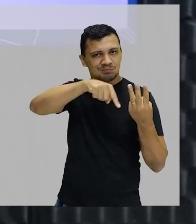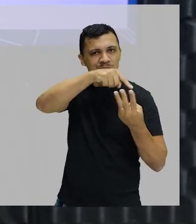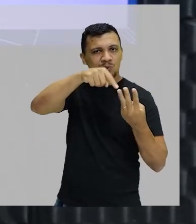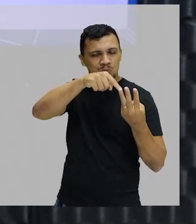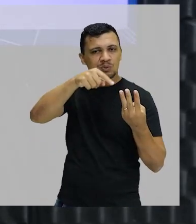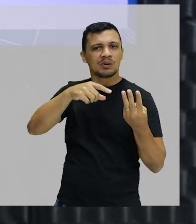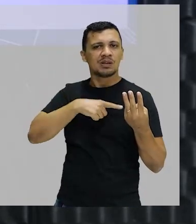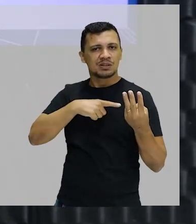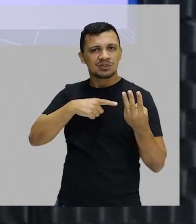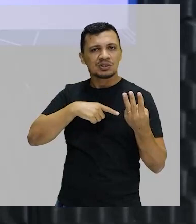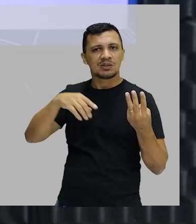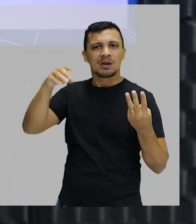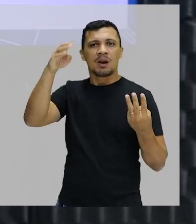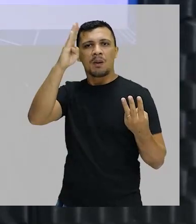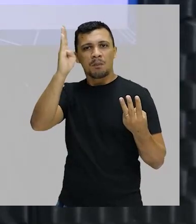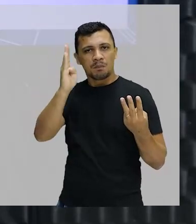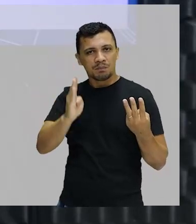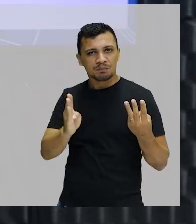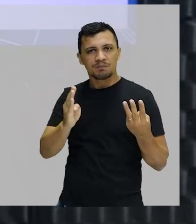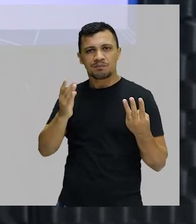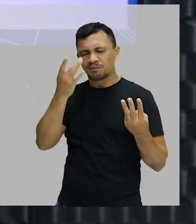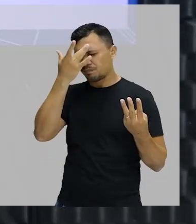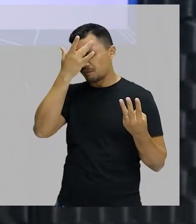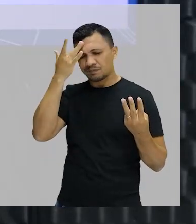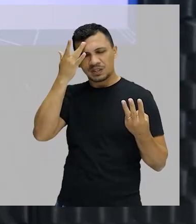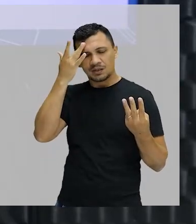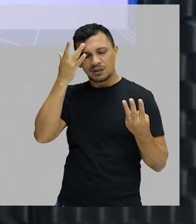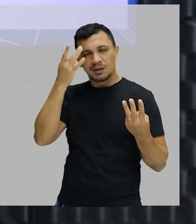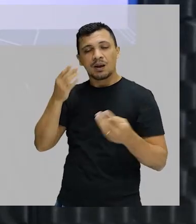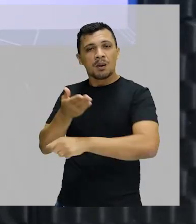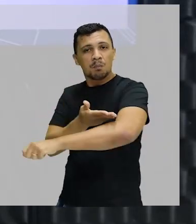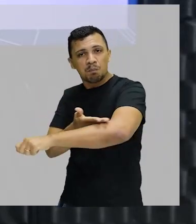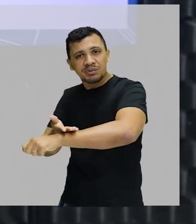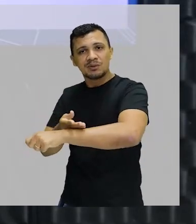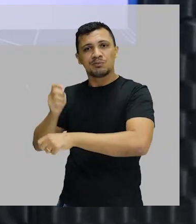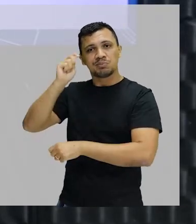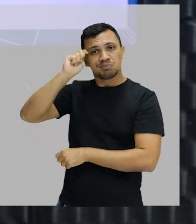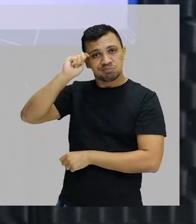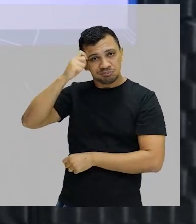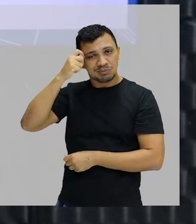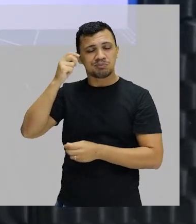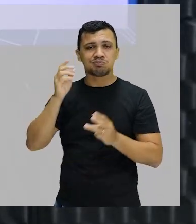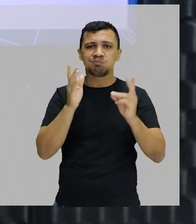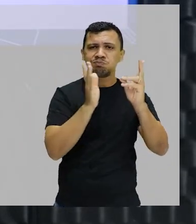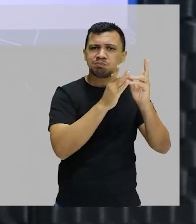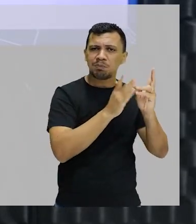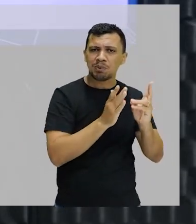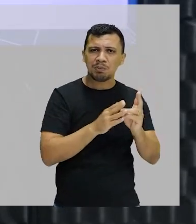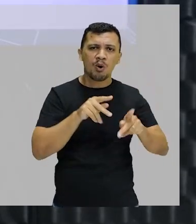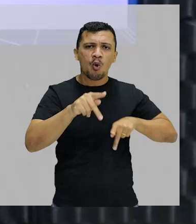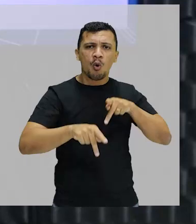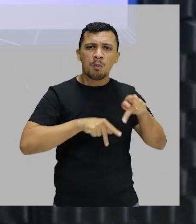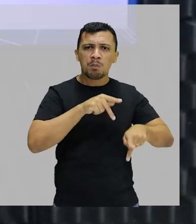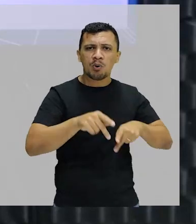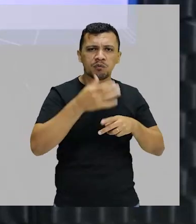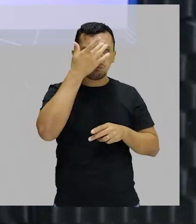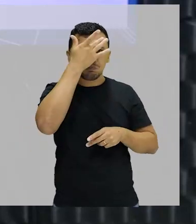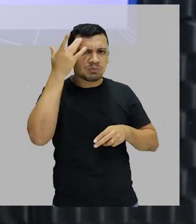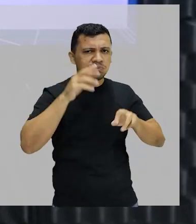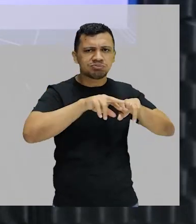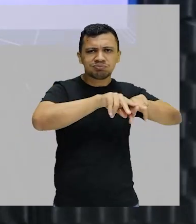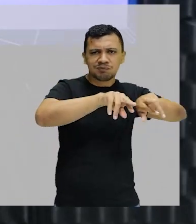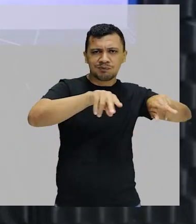entre brancos, negros e indígenas no Brasil, que deu origem a esse povo brasileiro, que é um povo tão diversificado, né? Multicultural,